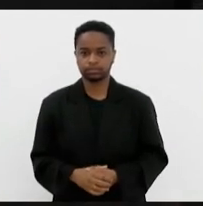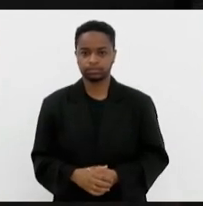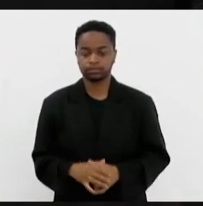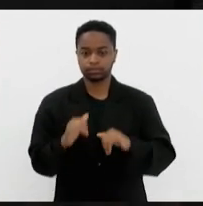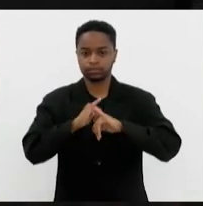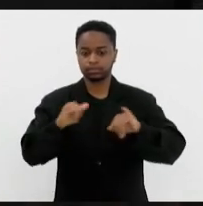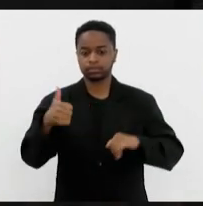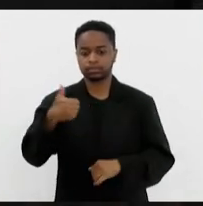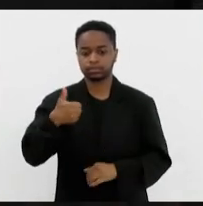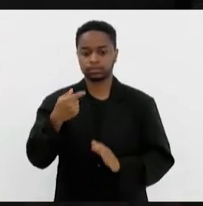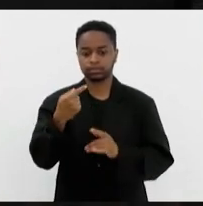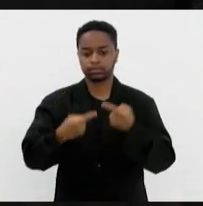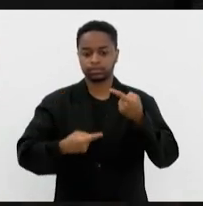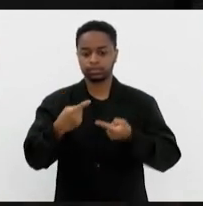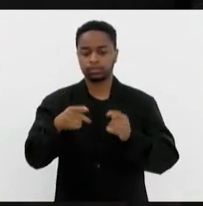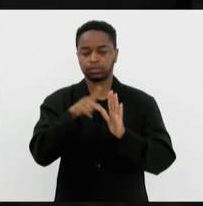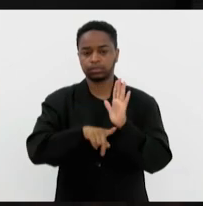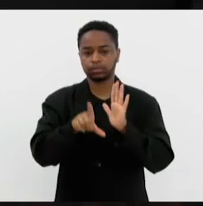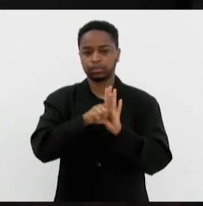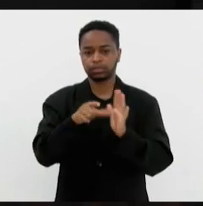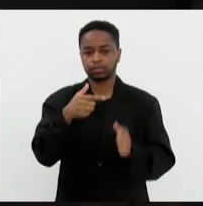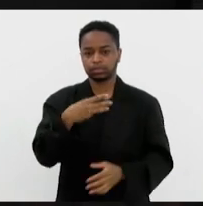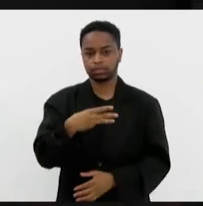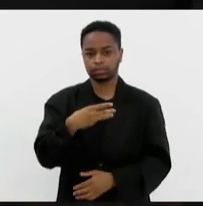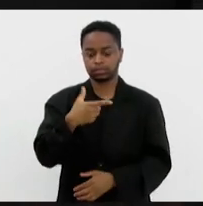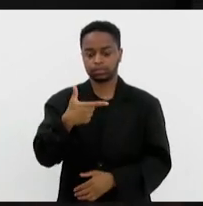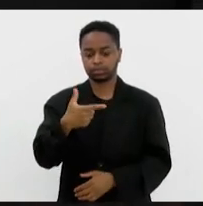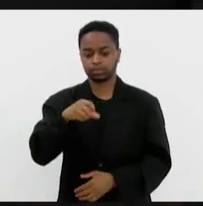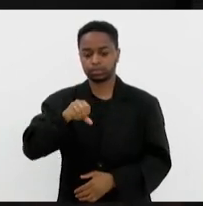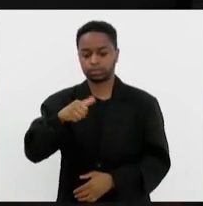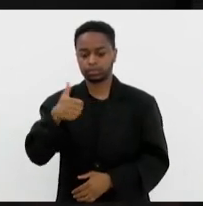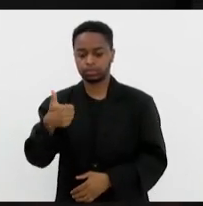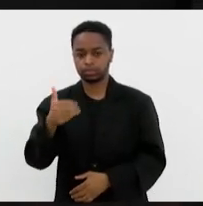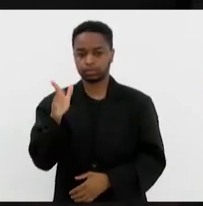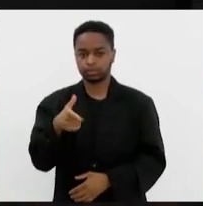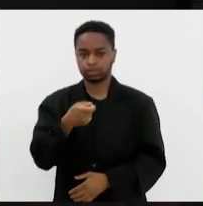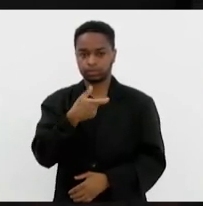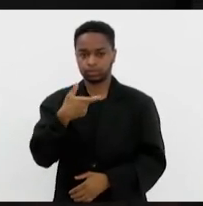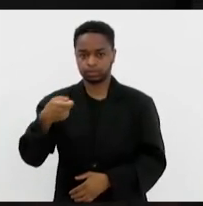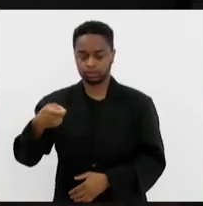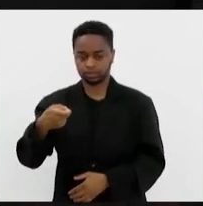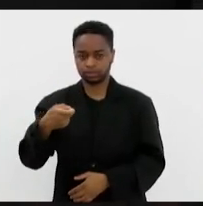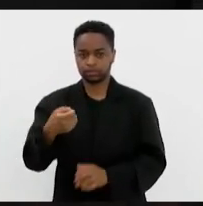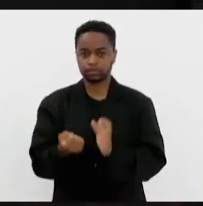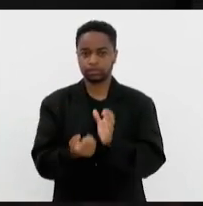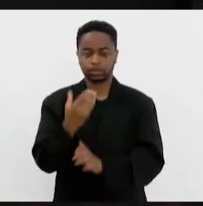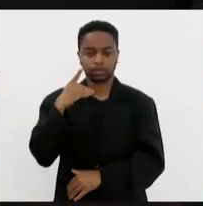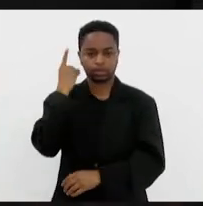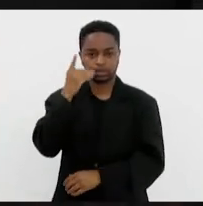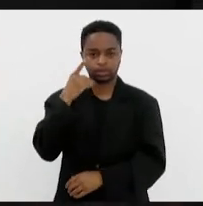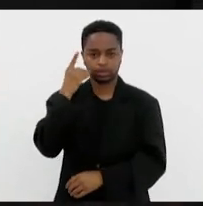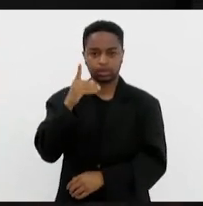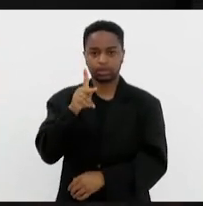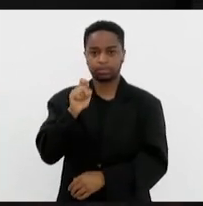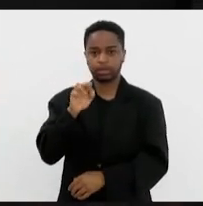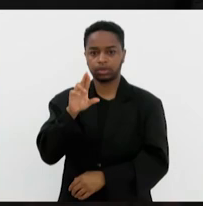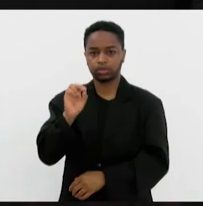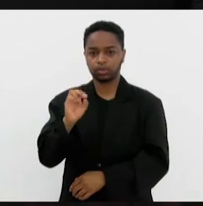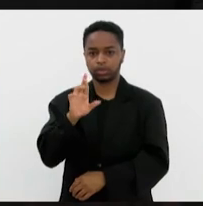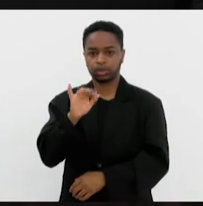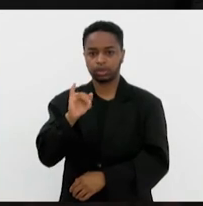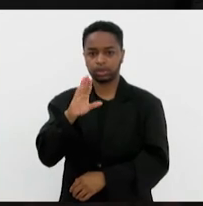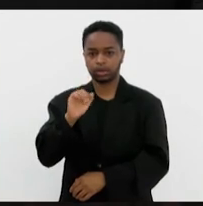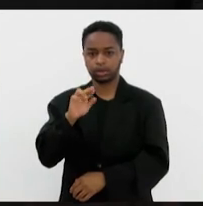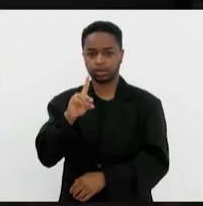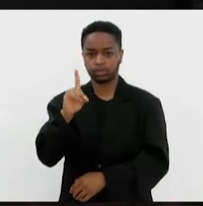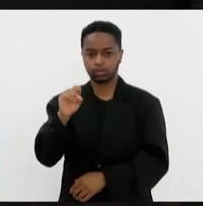Anuncio, em primeira discussão, projeto de lei número 3.291 de 2020, de autoria do deputado Dr. Pedro Ricardo,